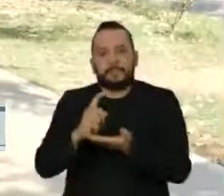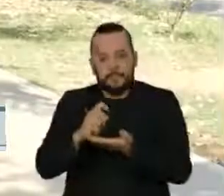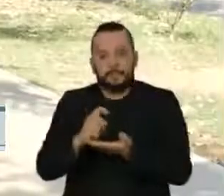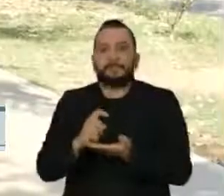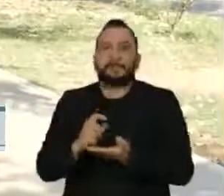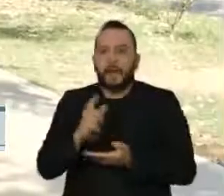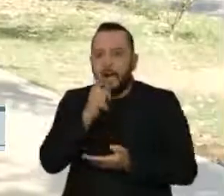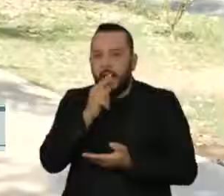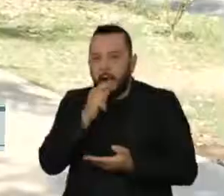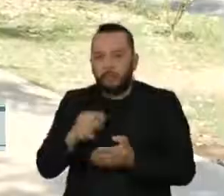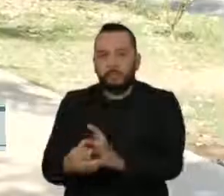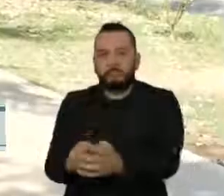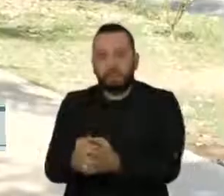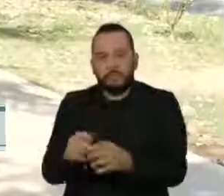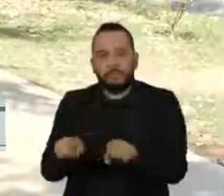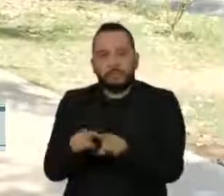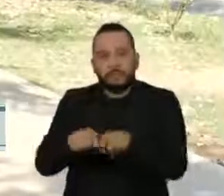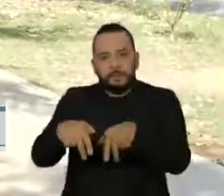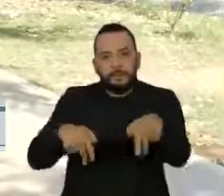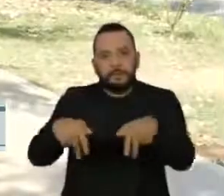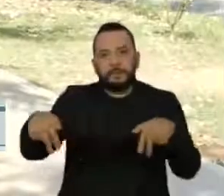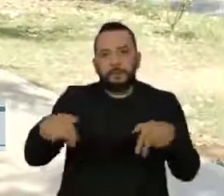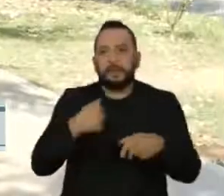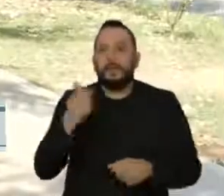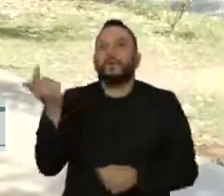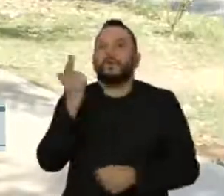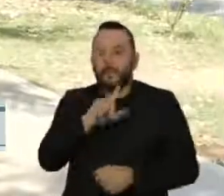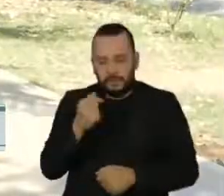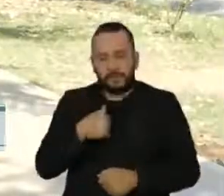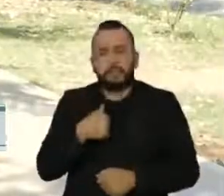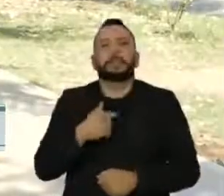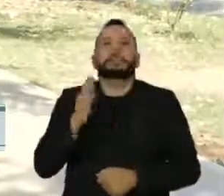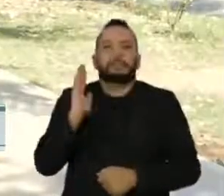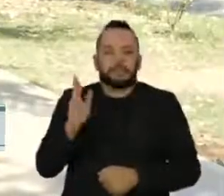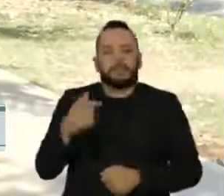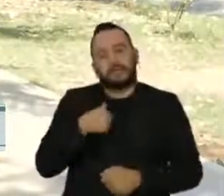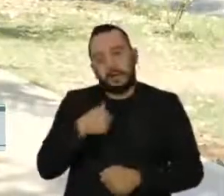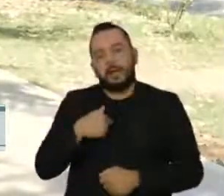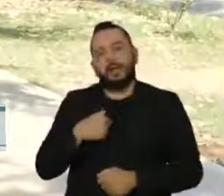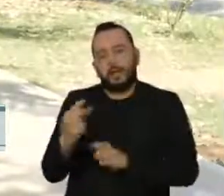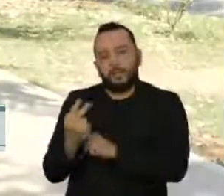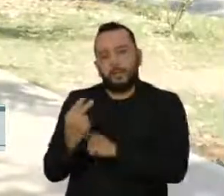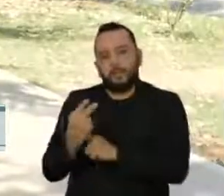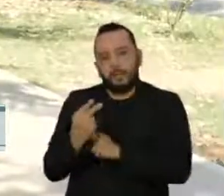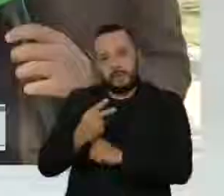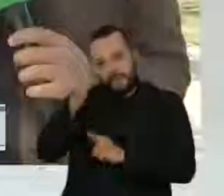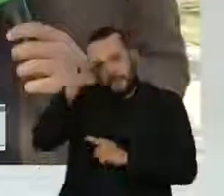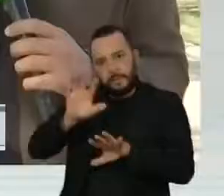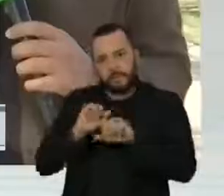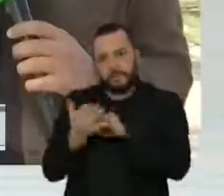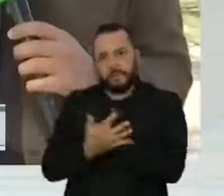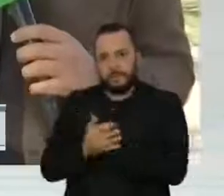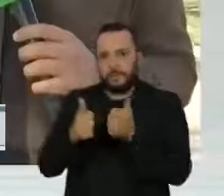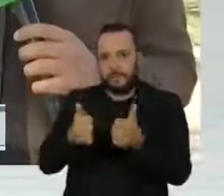sabão e manter o distanciamento social para a gente conseguir aí controlar cada vez mais os índices da pandemia. É isso, a gente volta com vocês no estúdio.